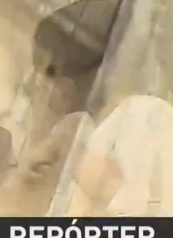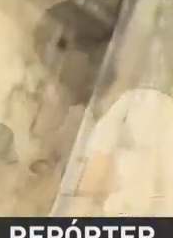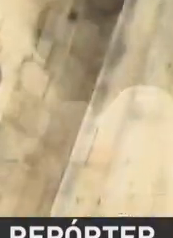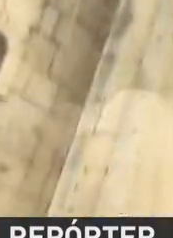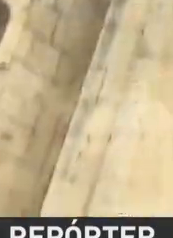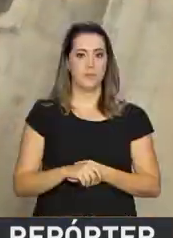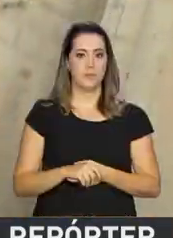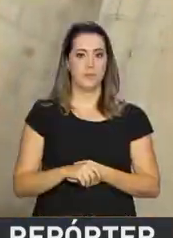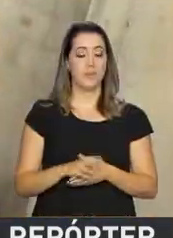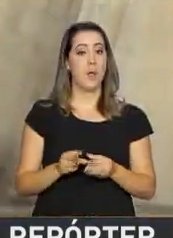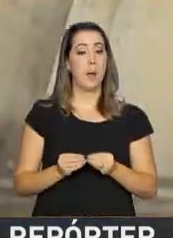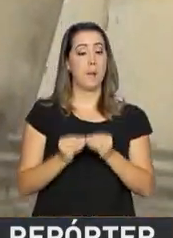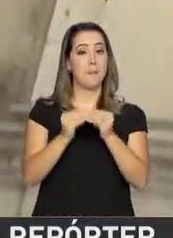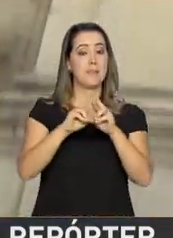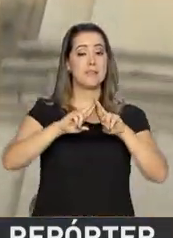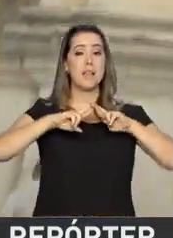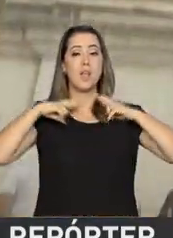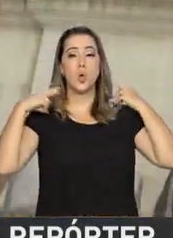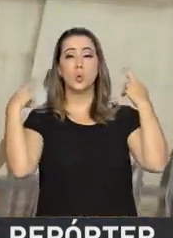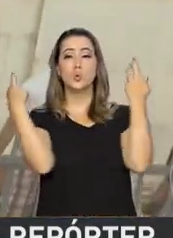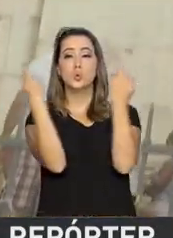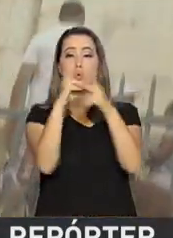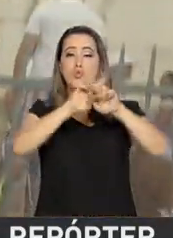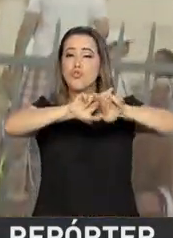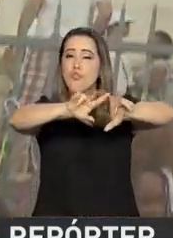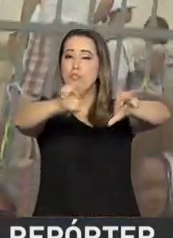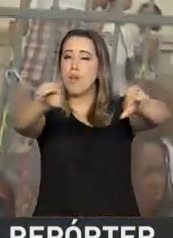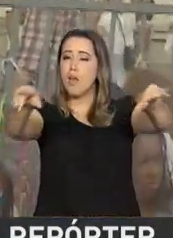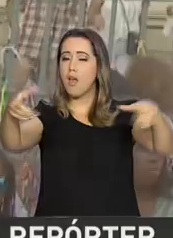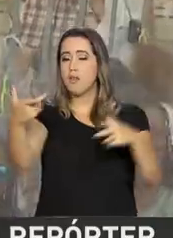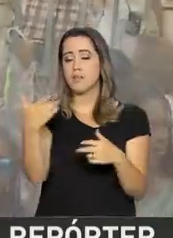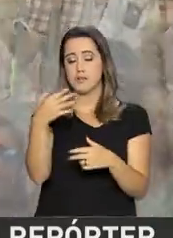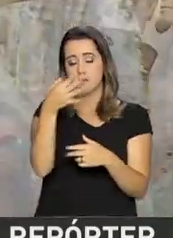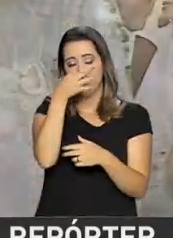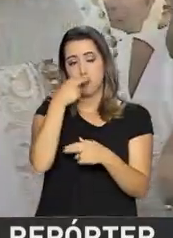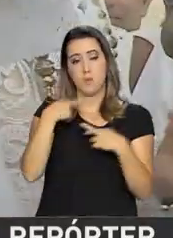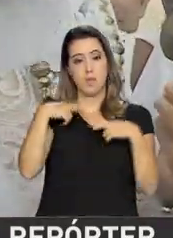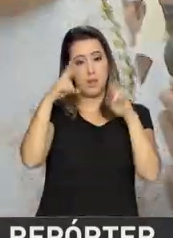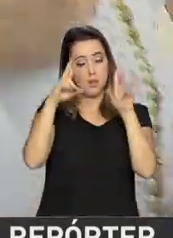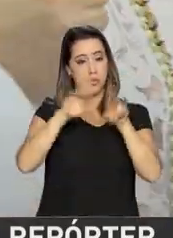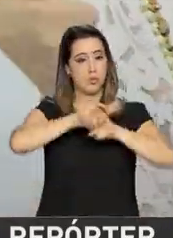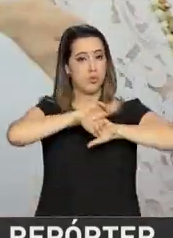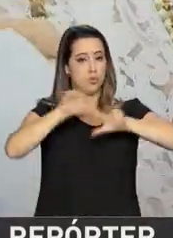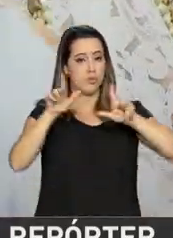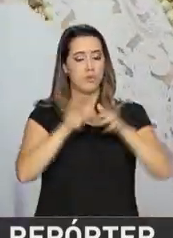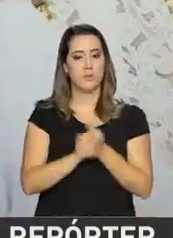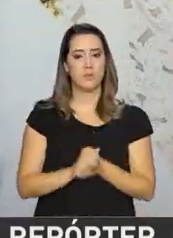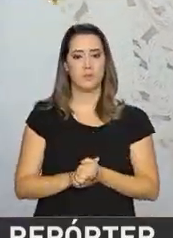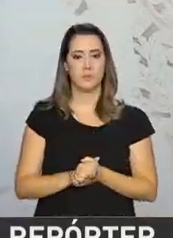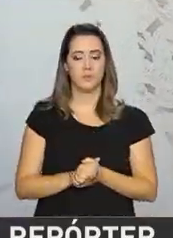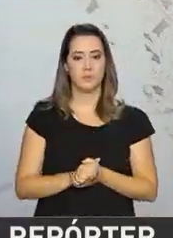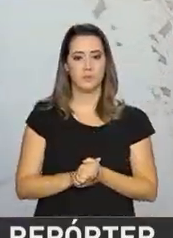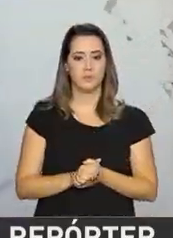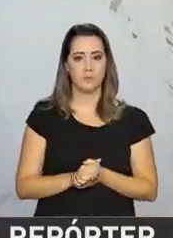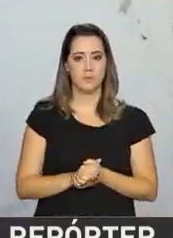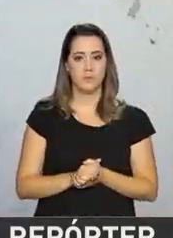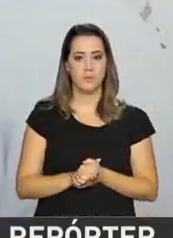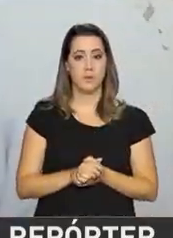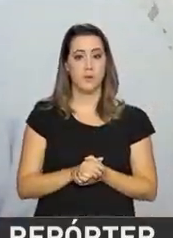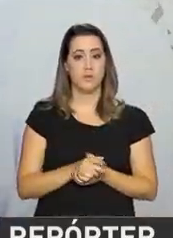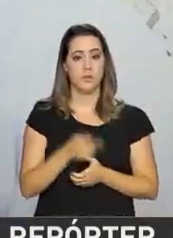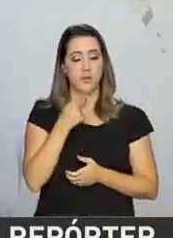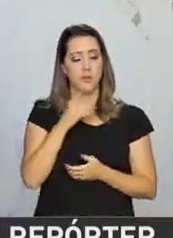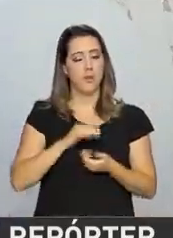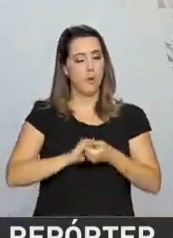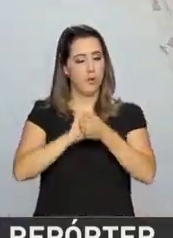A missa ecumênica reuniu representantes de diversas religiões. Vamos pegar nossas mãos do nosso irmão para rezarmos